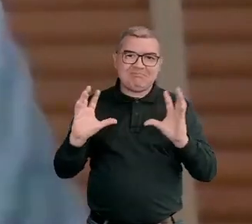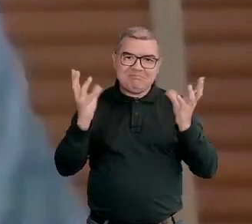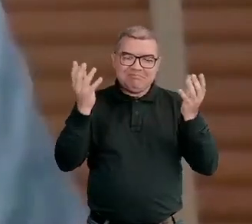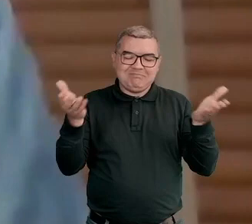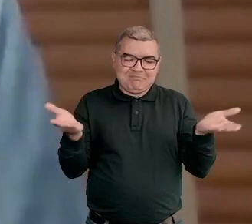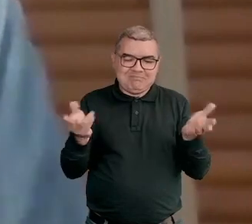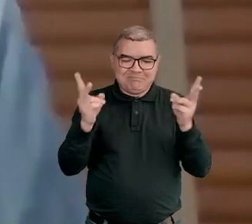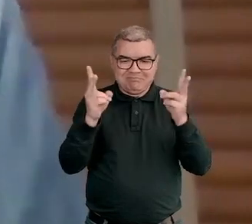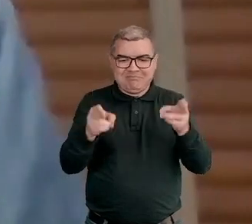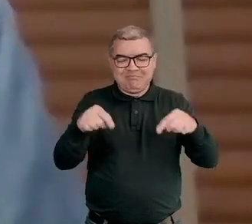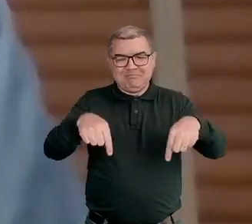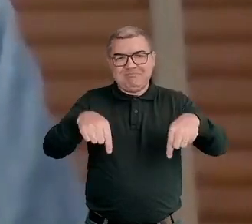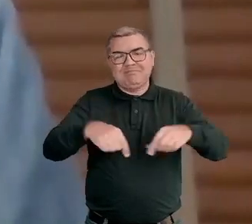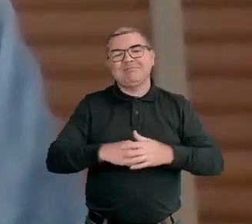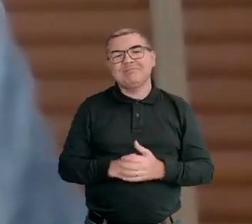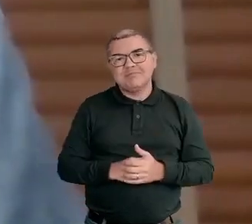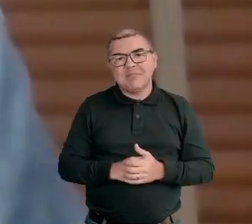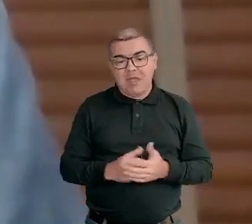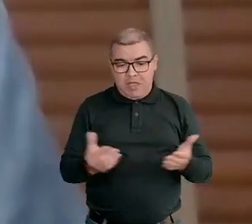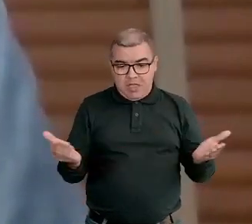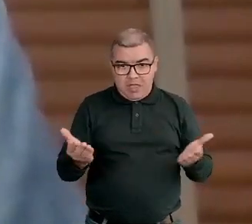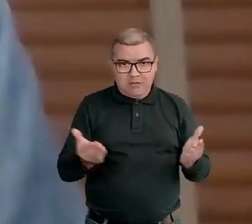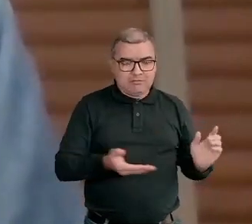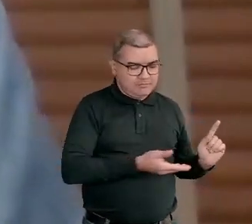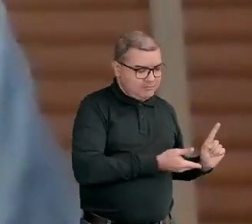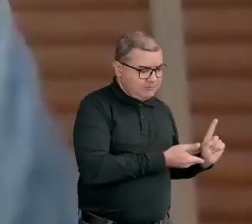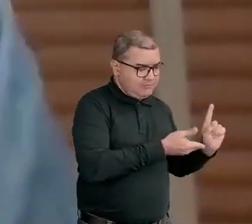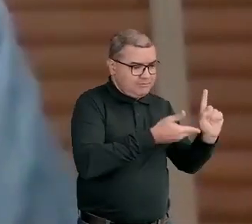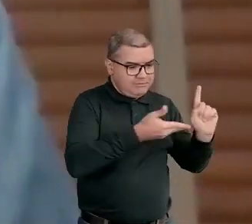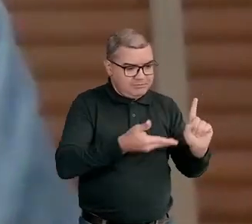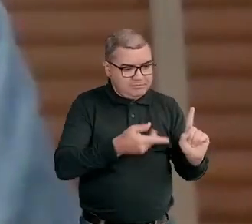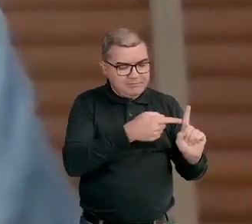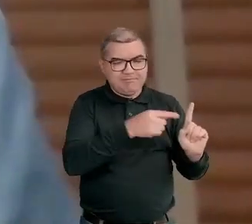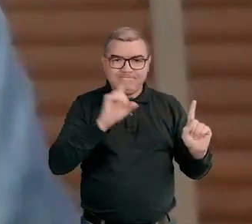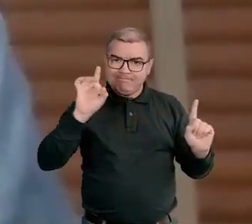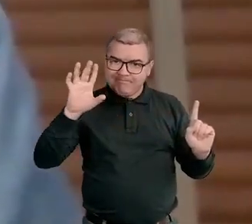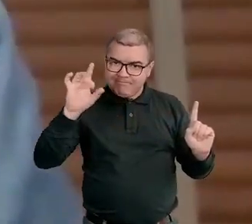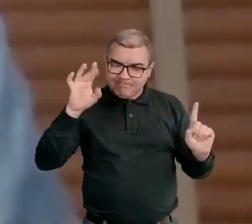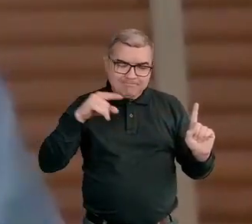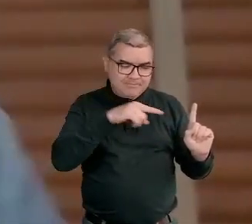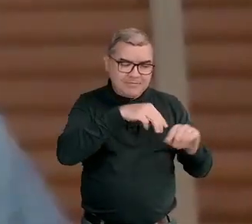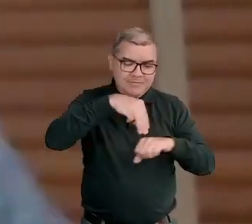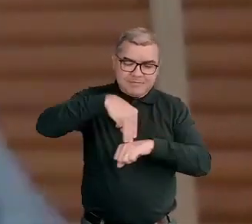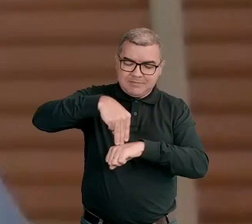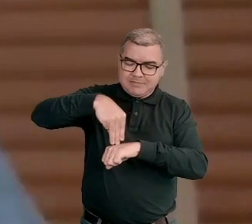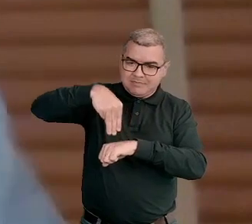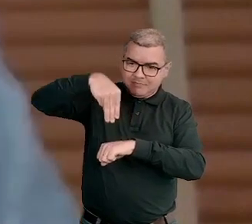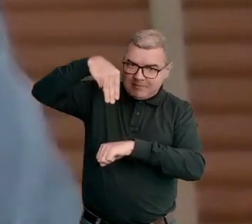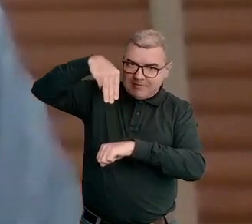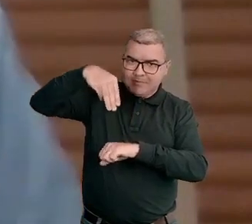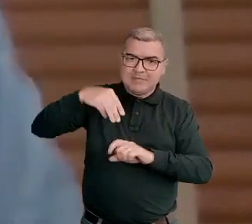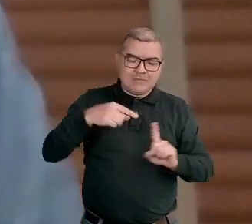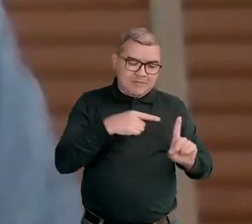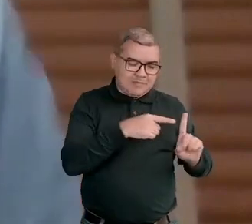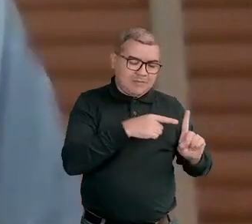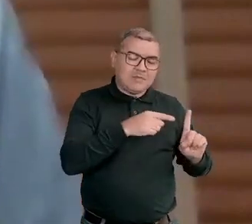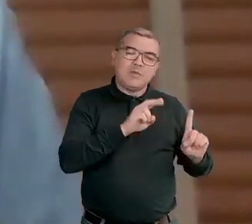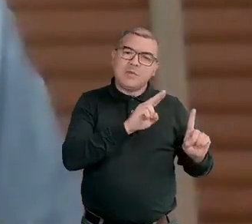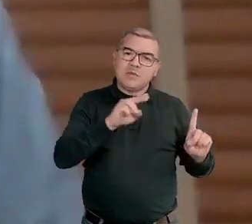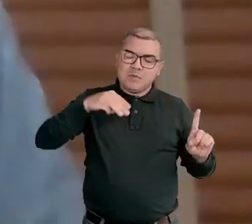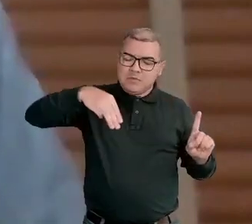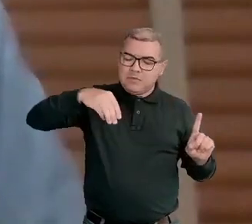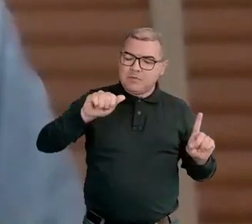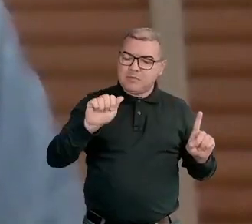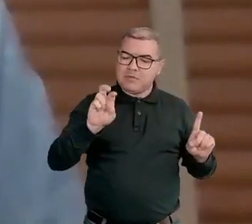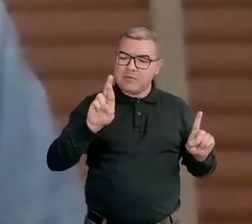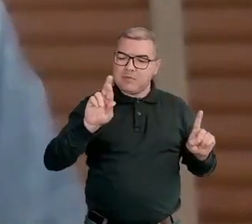aqui o grande privilégio de contar com a generosa mestra, doutora Margarete Dalcomo, que vai